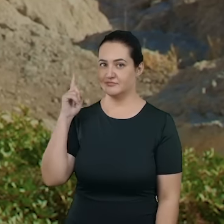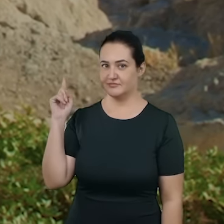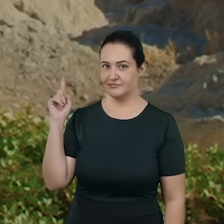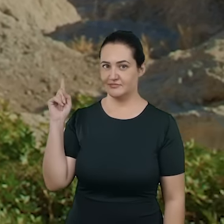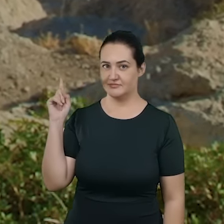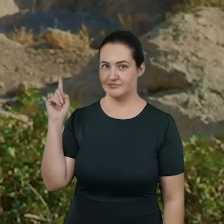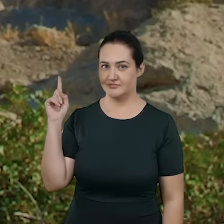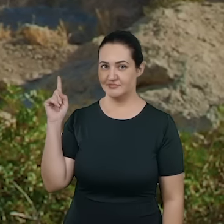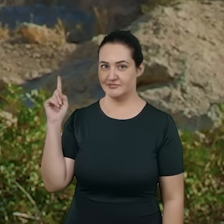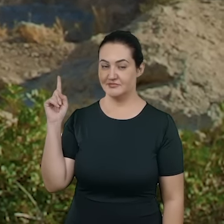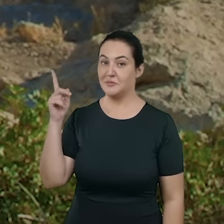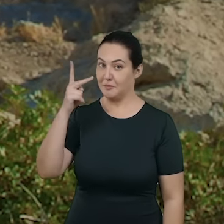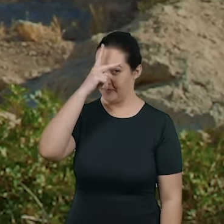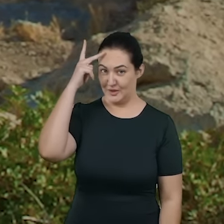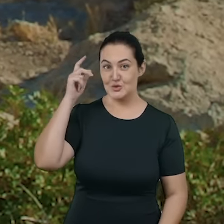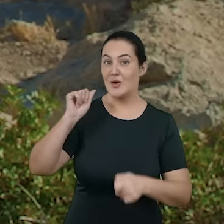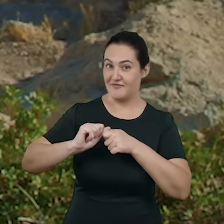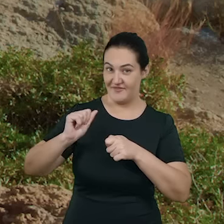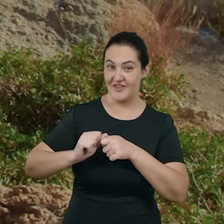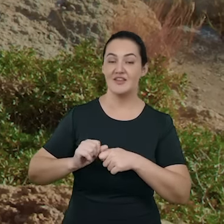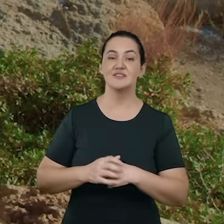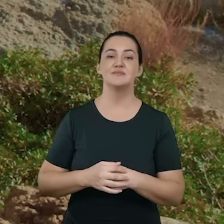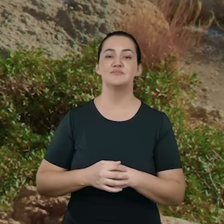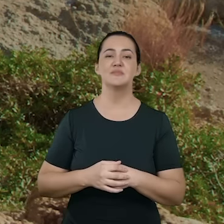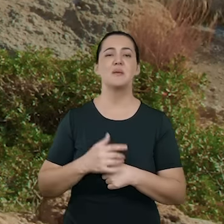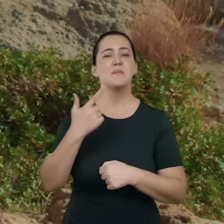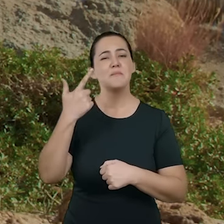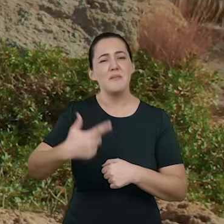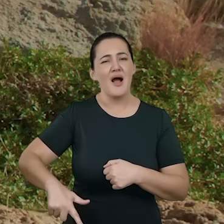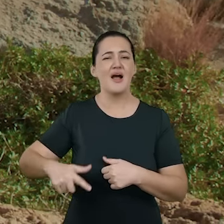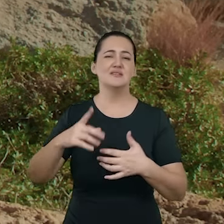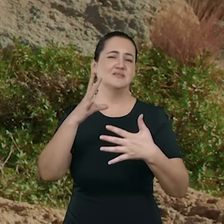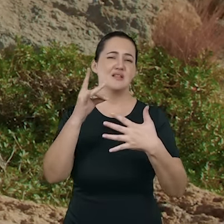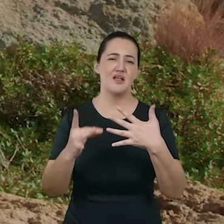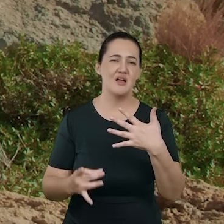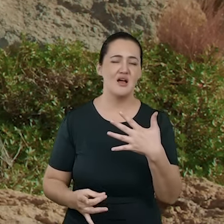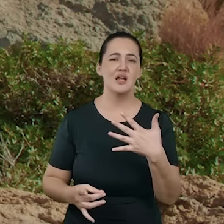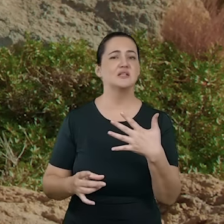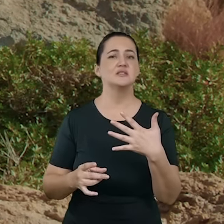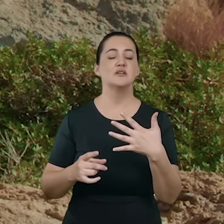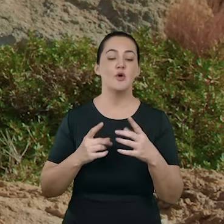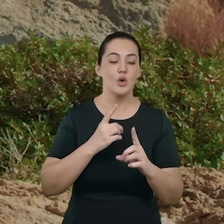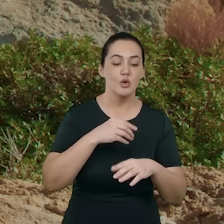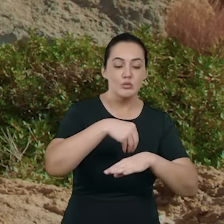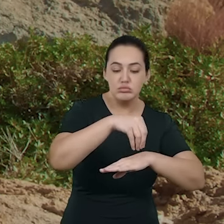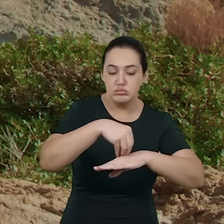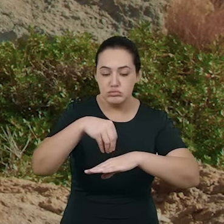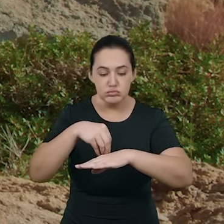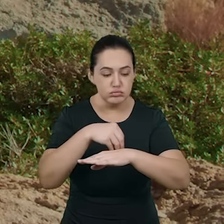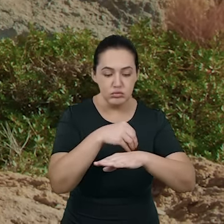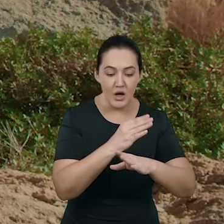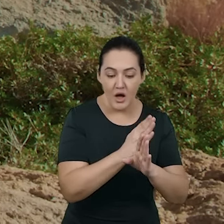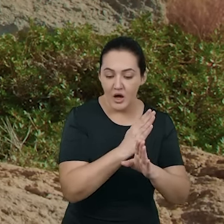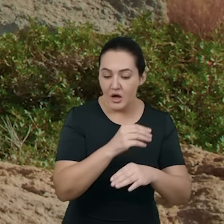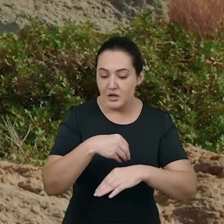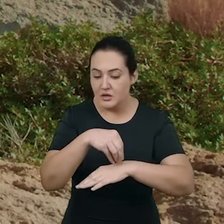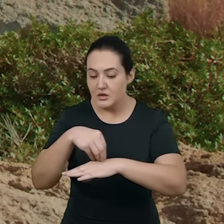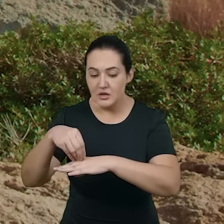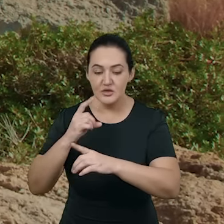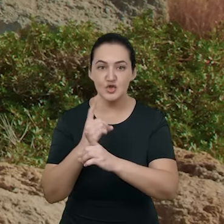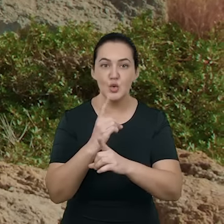que também foi feita por ação humana, e outros elementos que foram descobertos aqui dão a